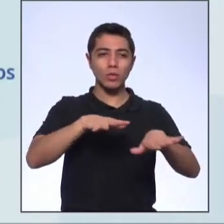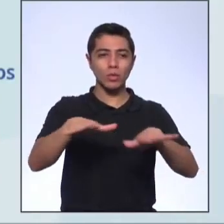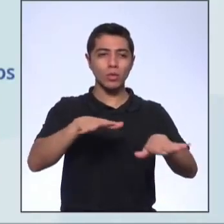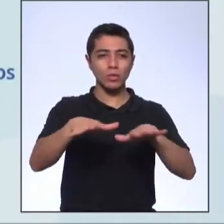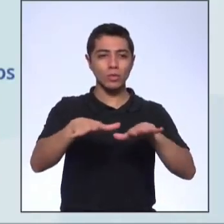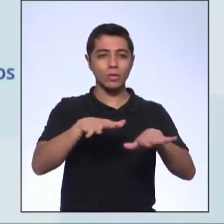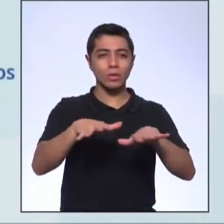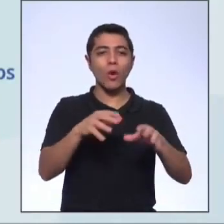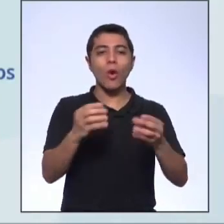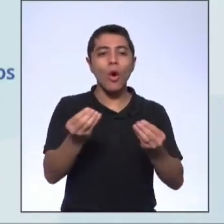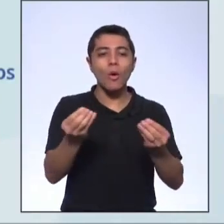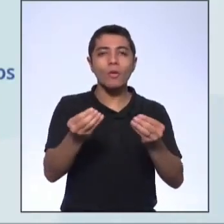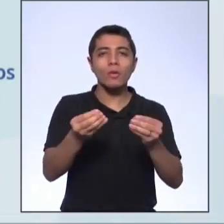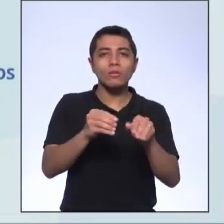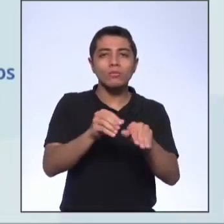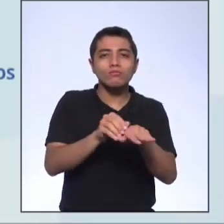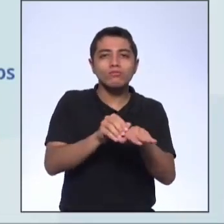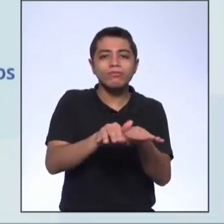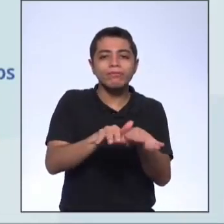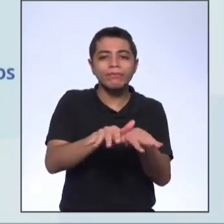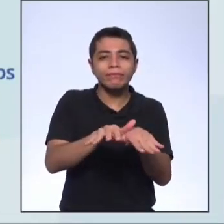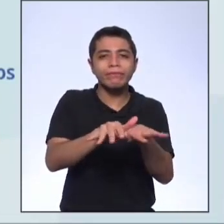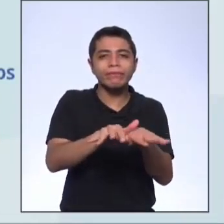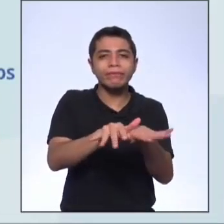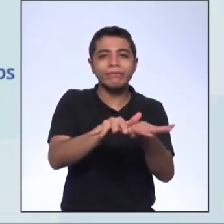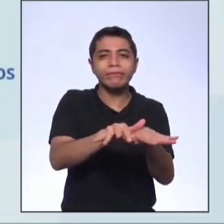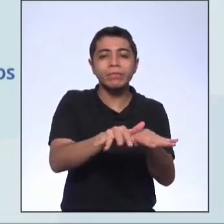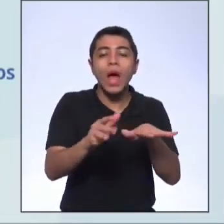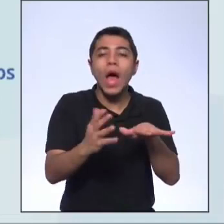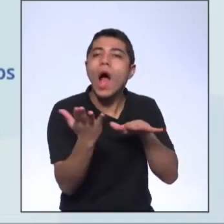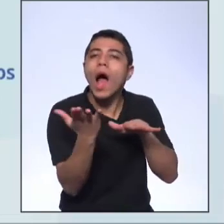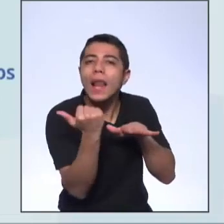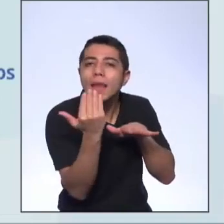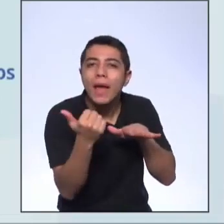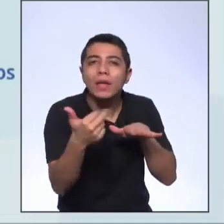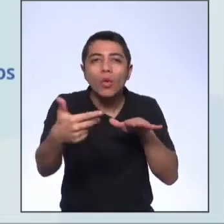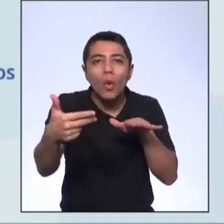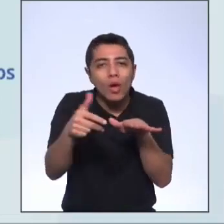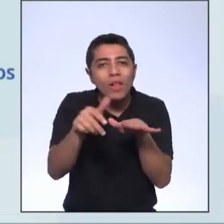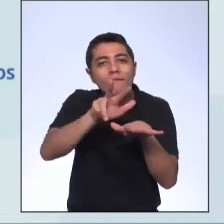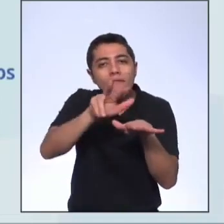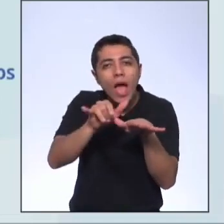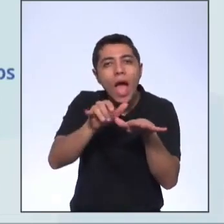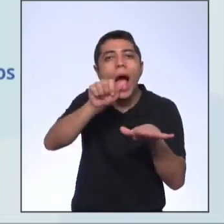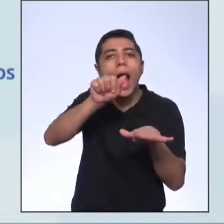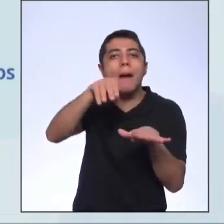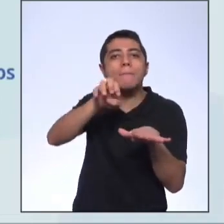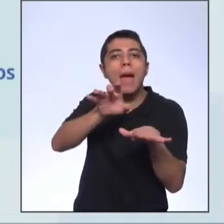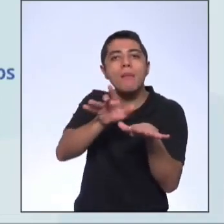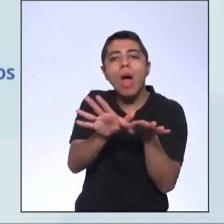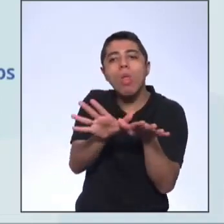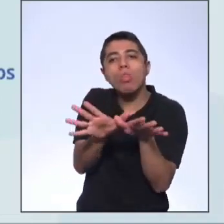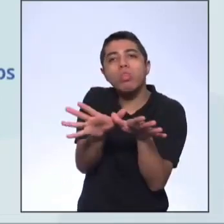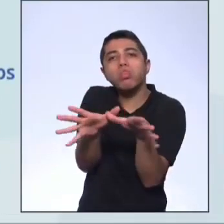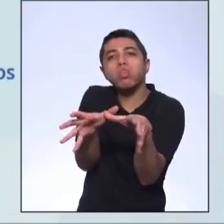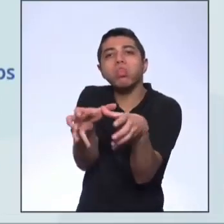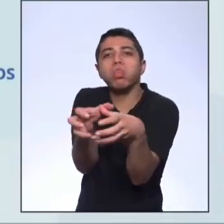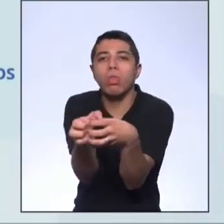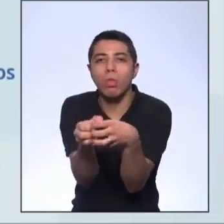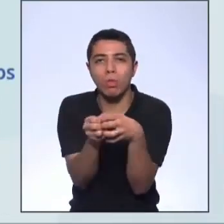ela vai englobar o seu alimento. Tá? Então, os protozoários, no geral, eles têm